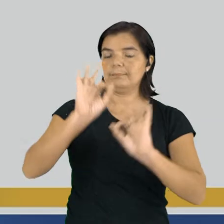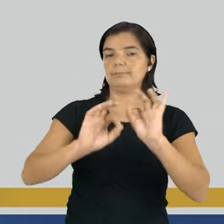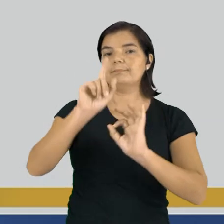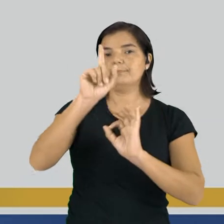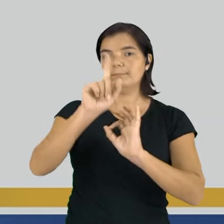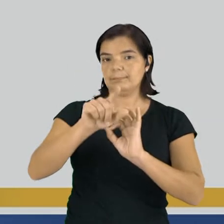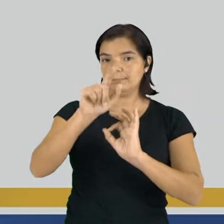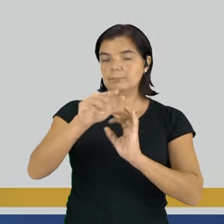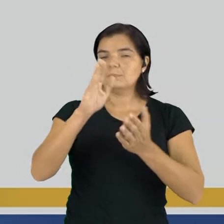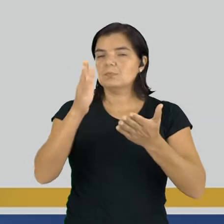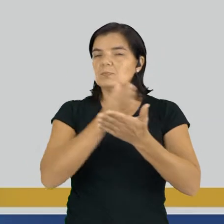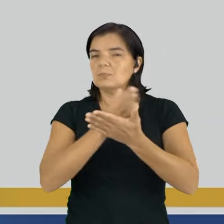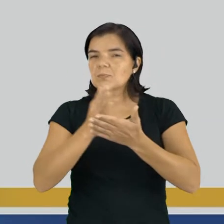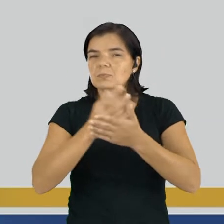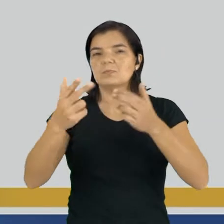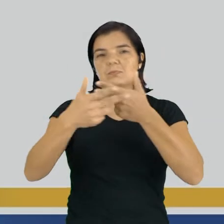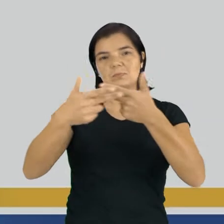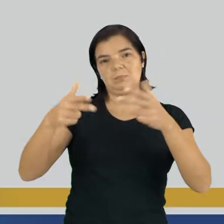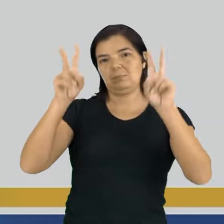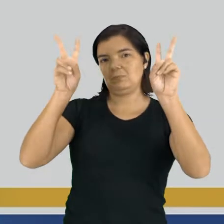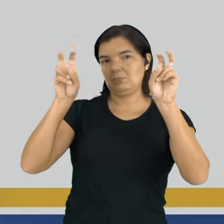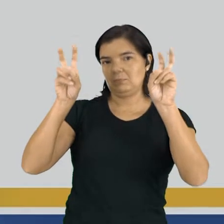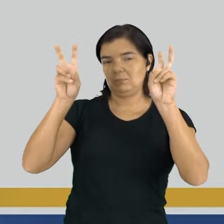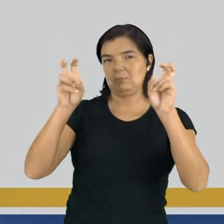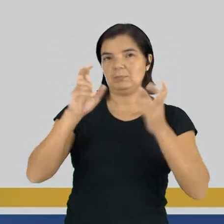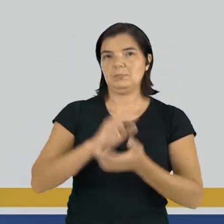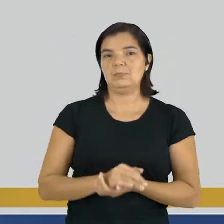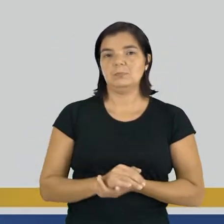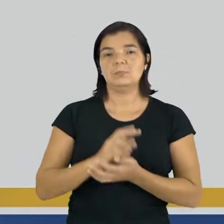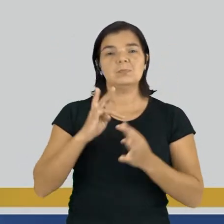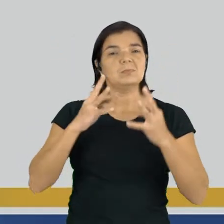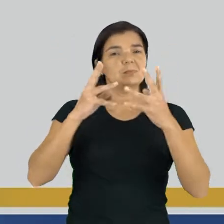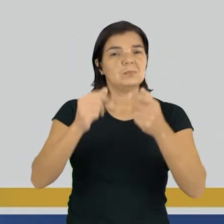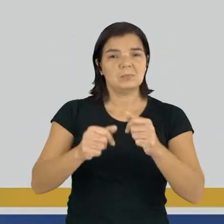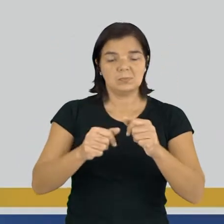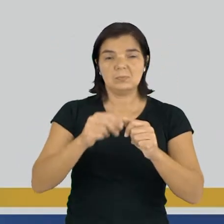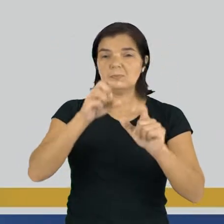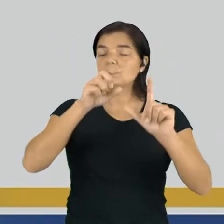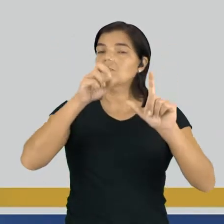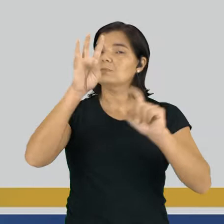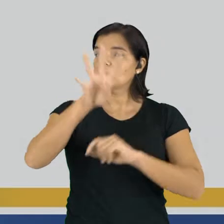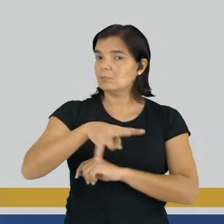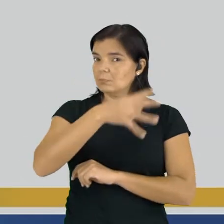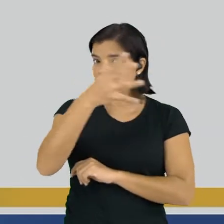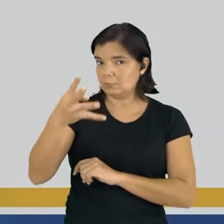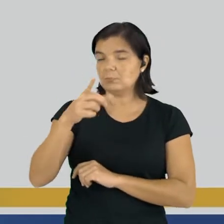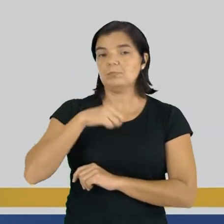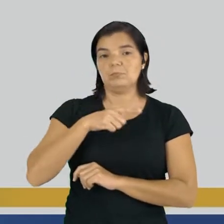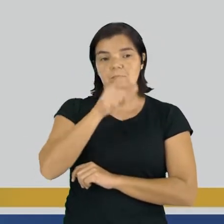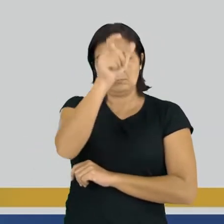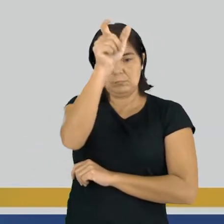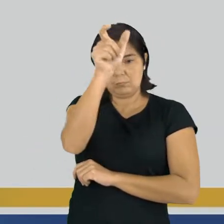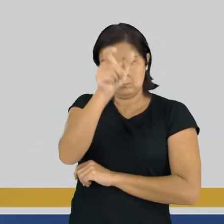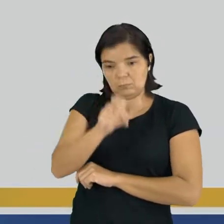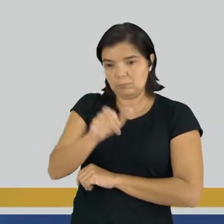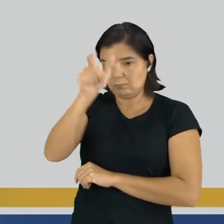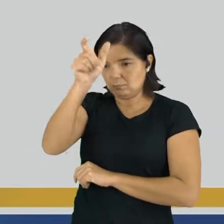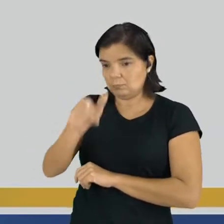são informados sobre determinado assunto. Toda tabela é formada por linhas e